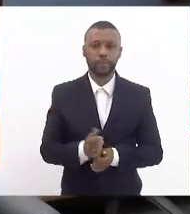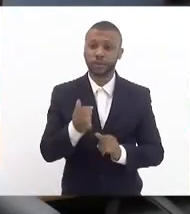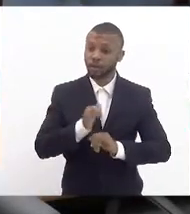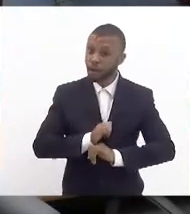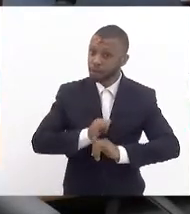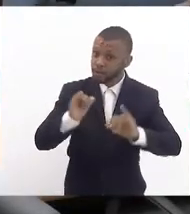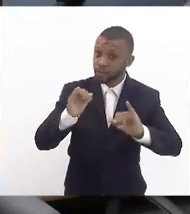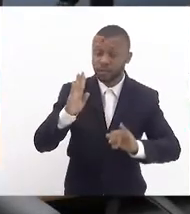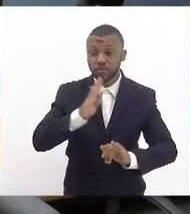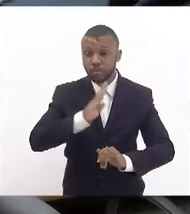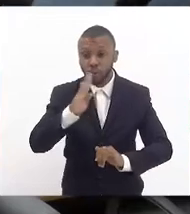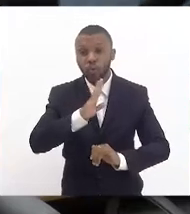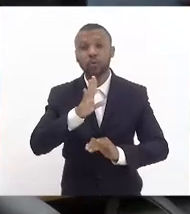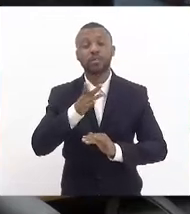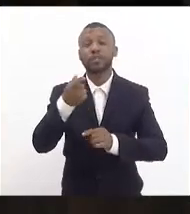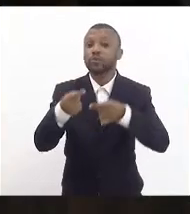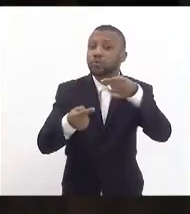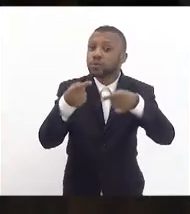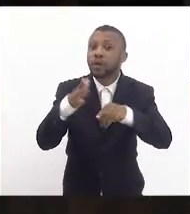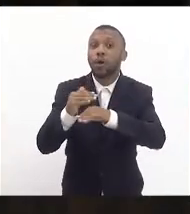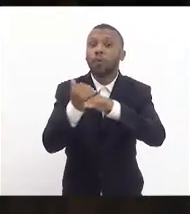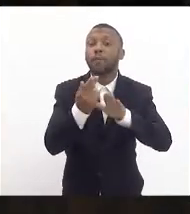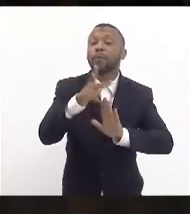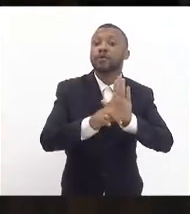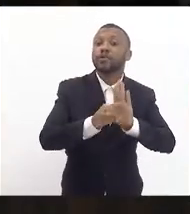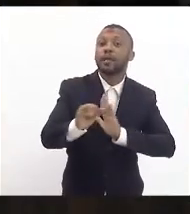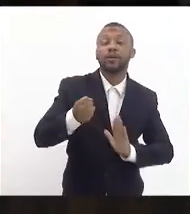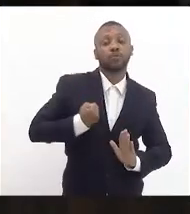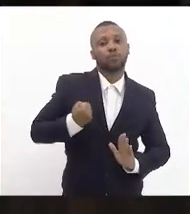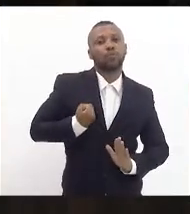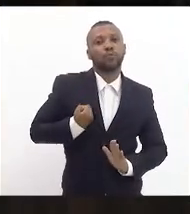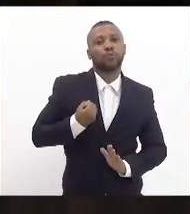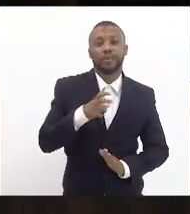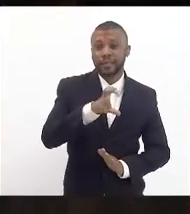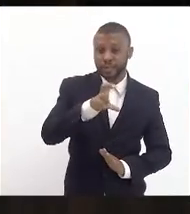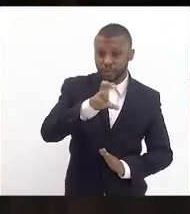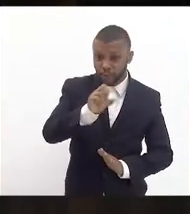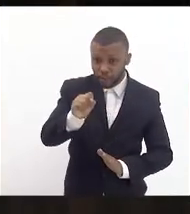Anuncio, em regime de urgência e discussão única, projeto de lei